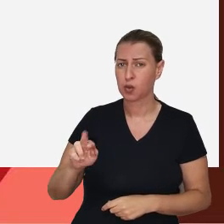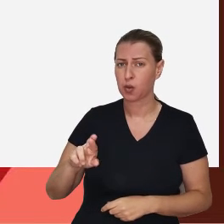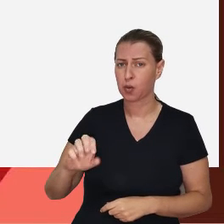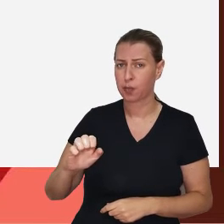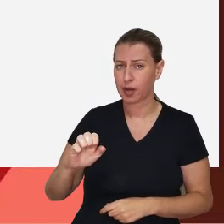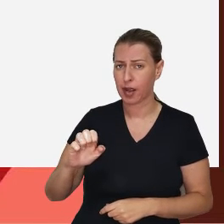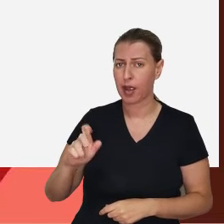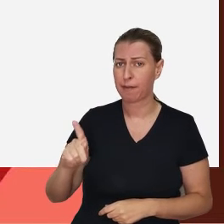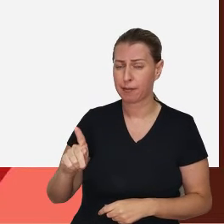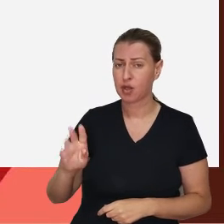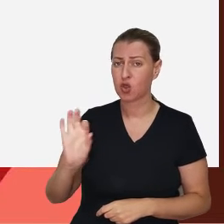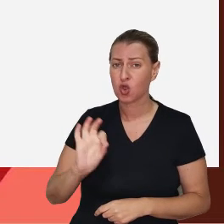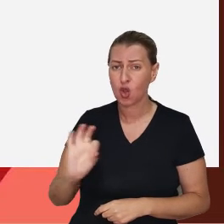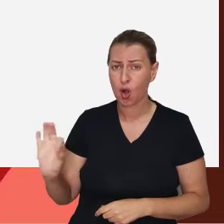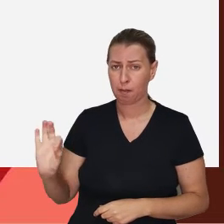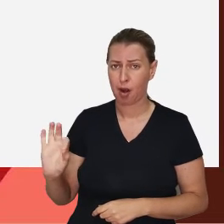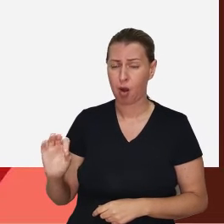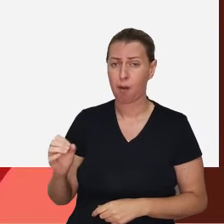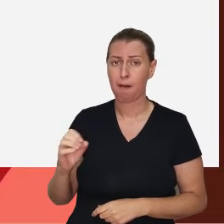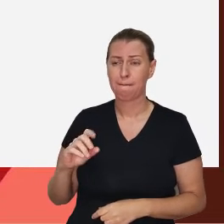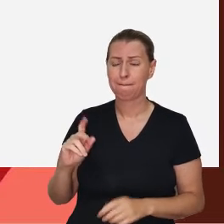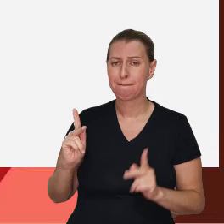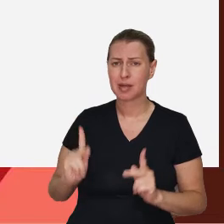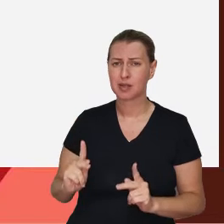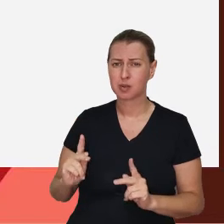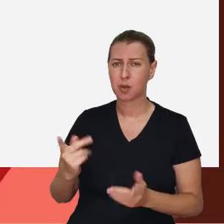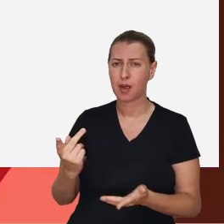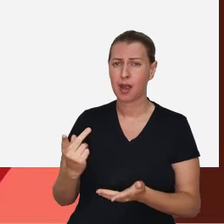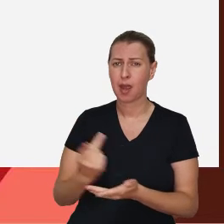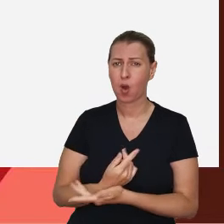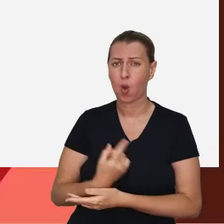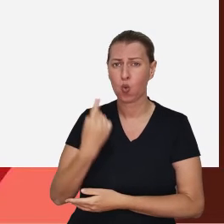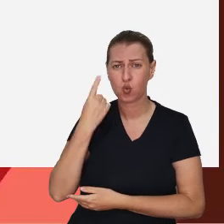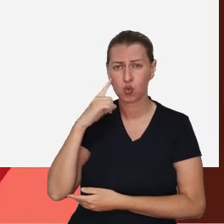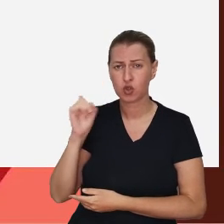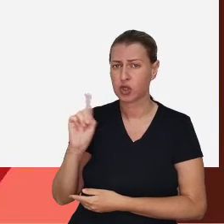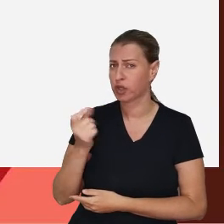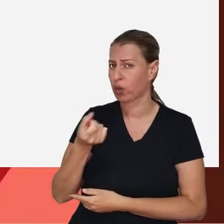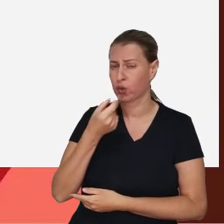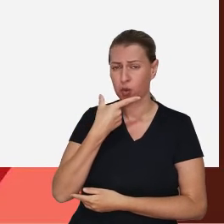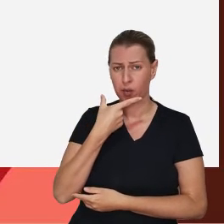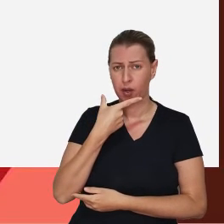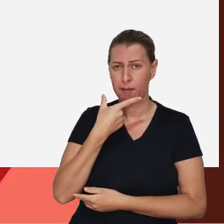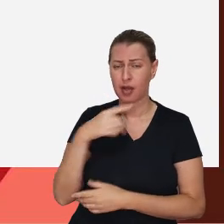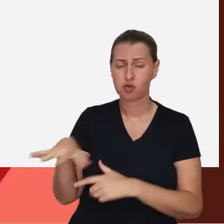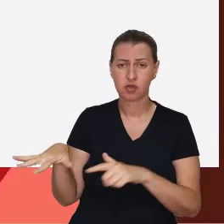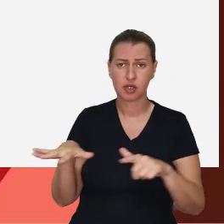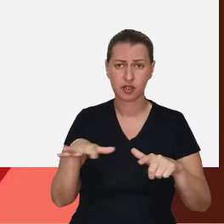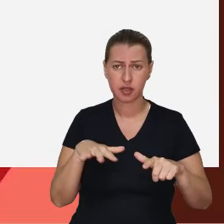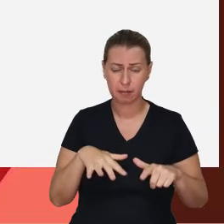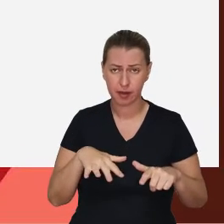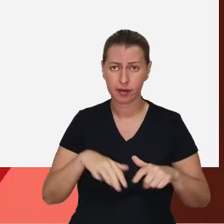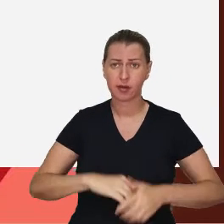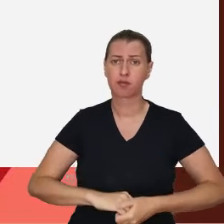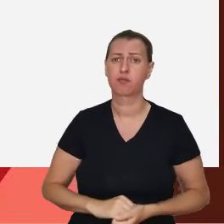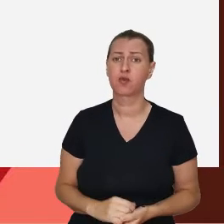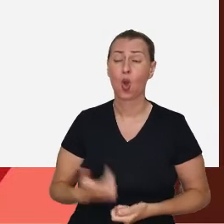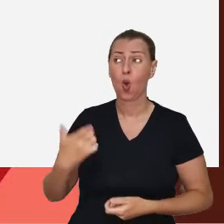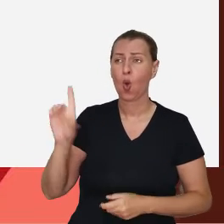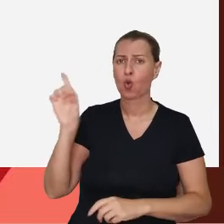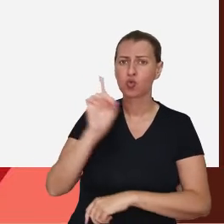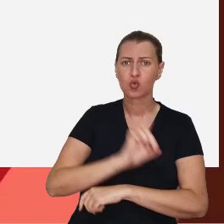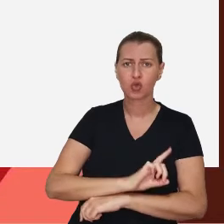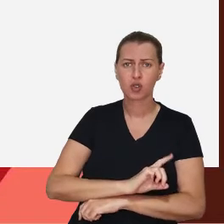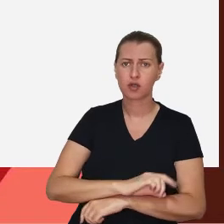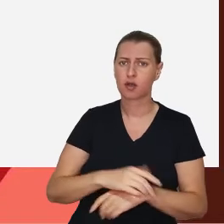vai regular, se ela tiver uma falha durante a semana, eu já ouvi essa pergunta, uma falha durante a semana, um ou outro dia